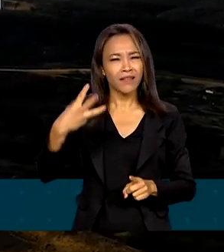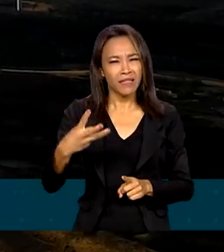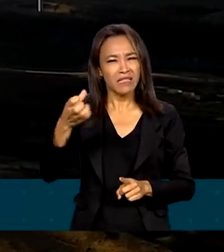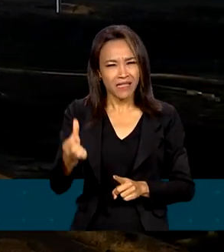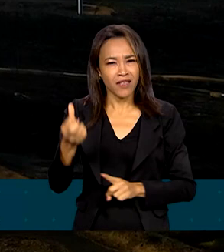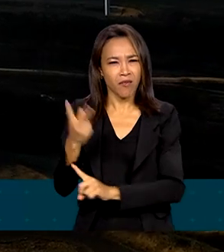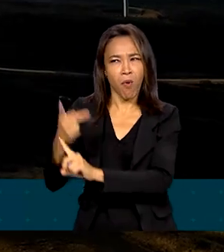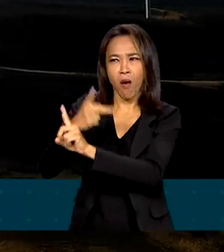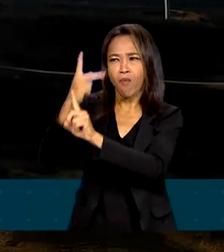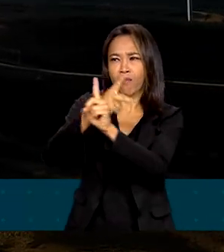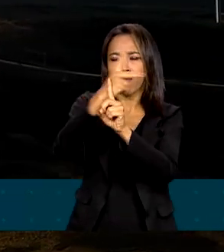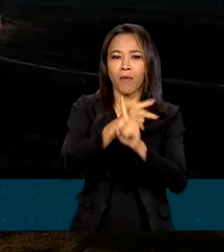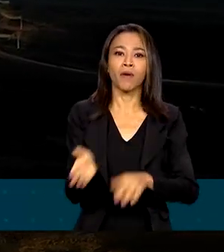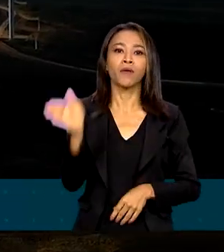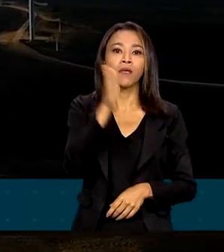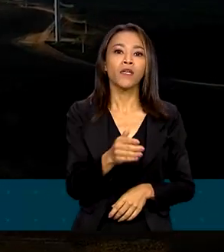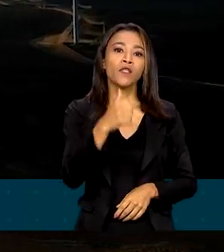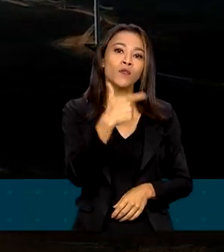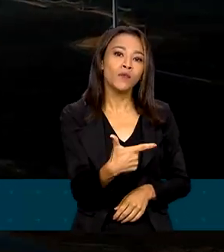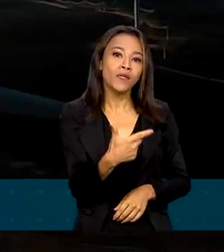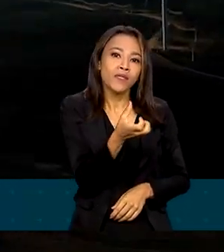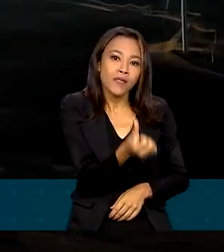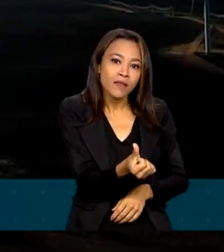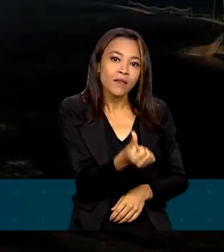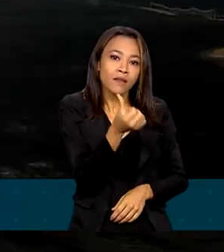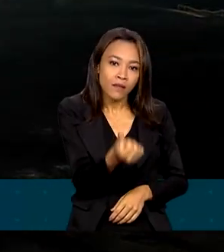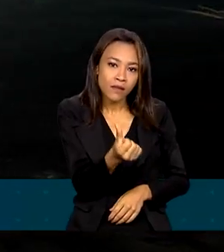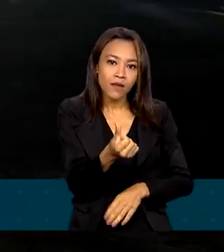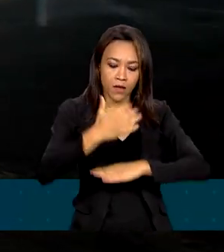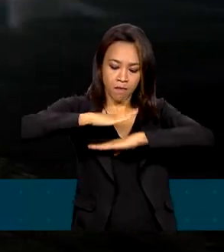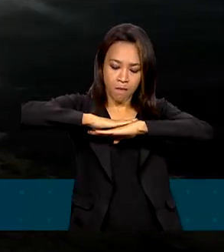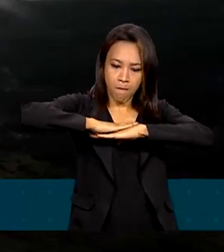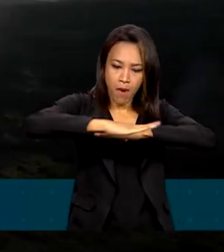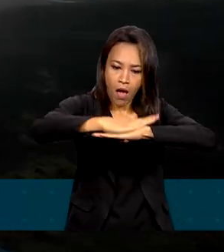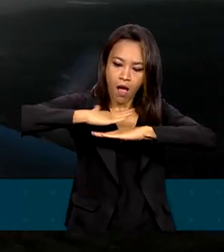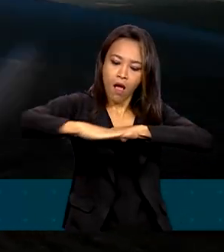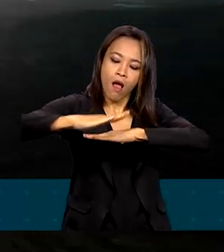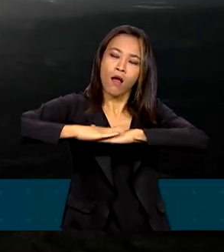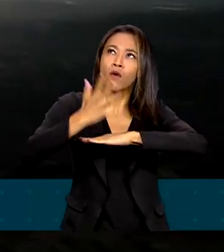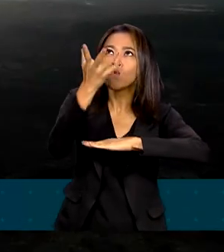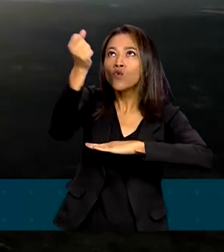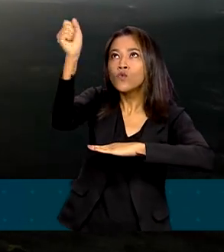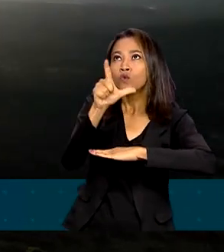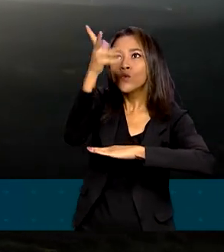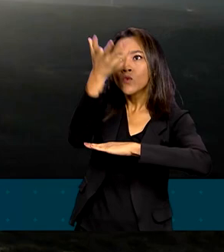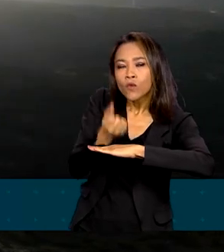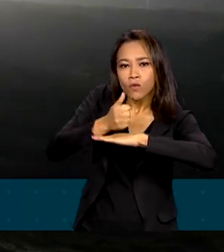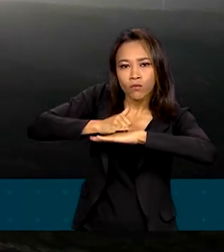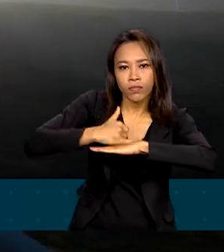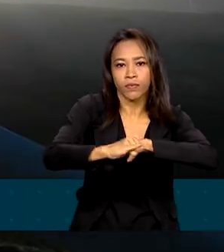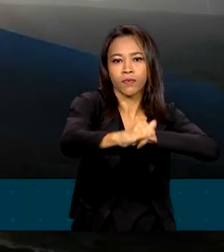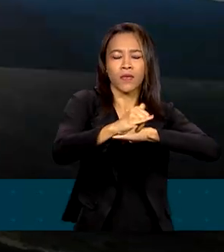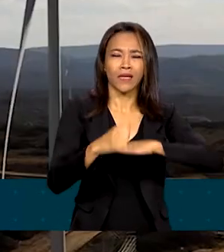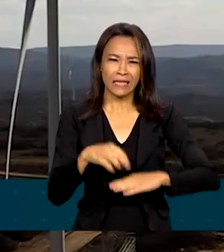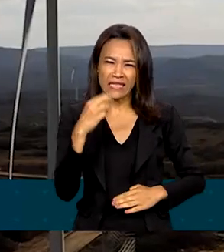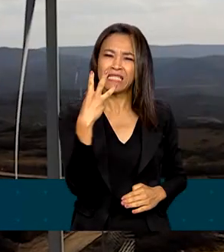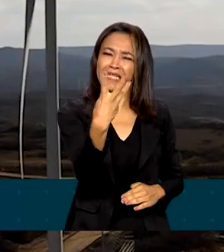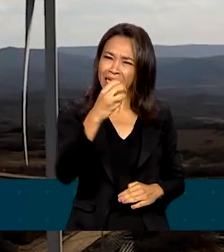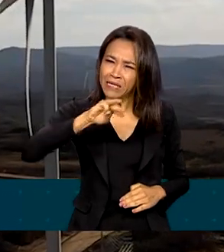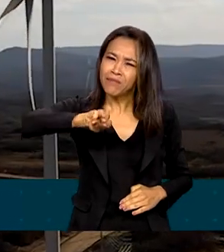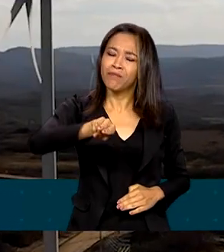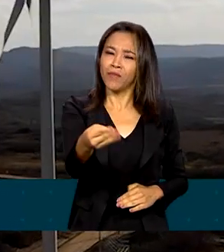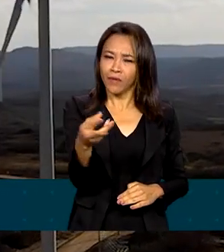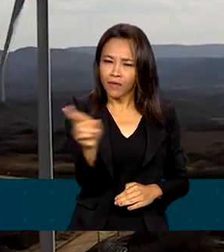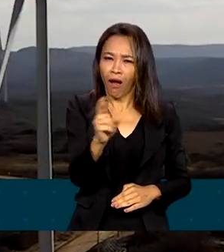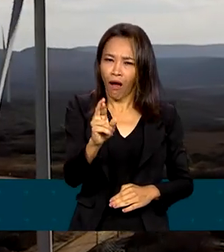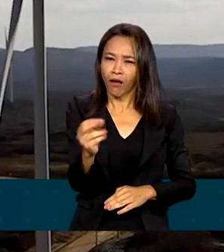também 266 placas de energia solar. Foram investidos cerca de 3 bilhões de reais na construção desse parque e